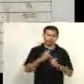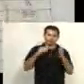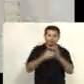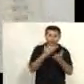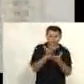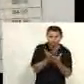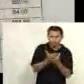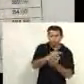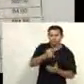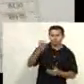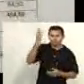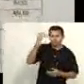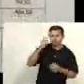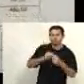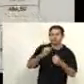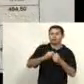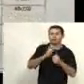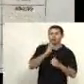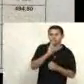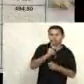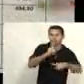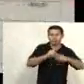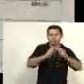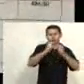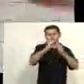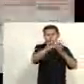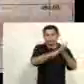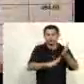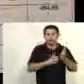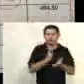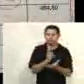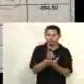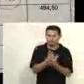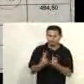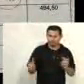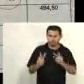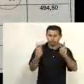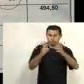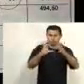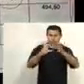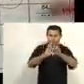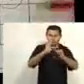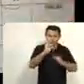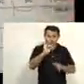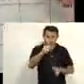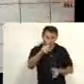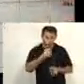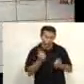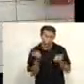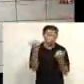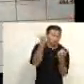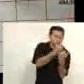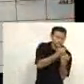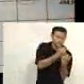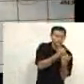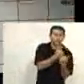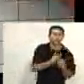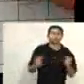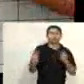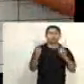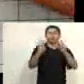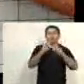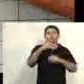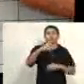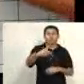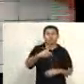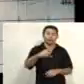passada. O que eu teria que fazer para resolver esse problema? Tá? Manter todos os valores fixos, só que substituir o valor de